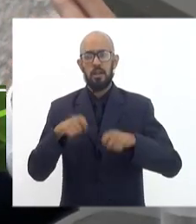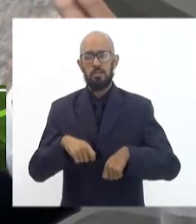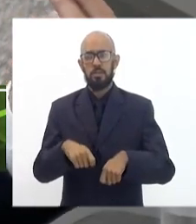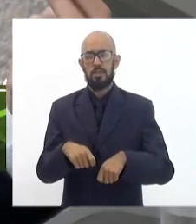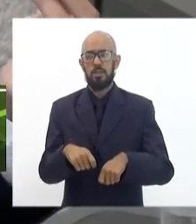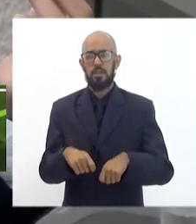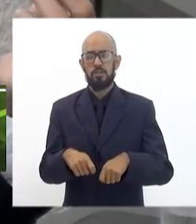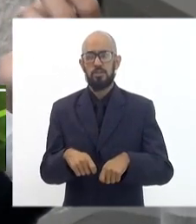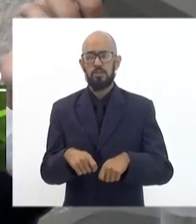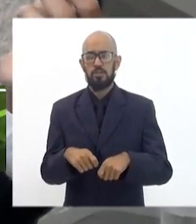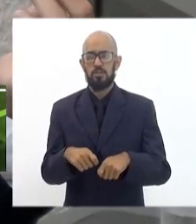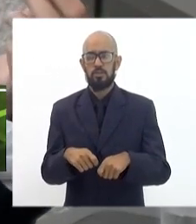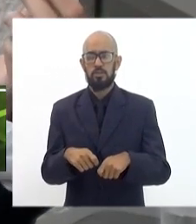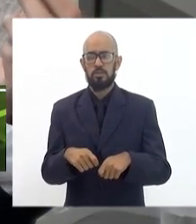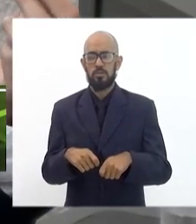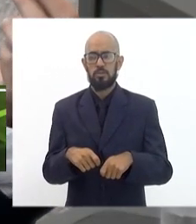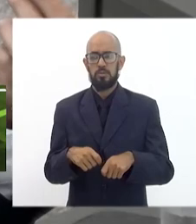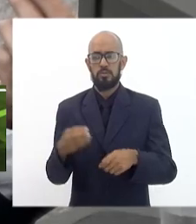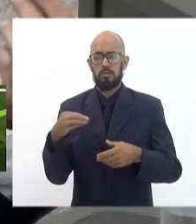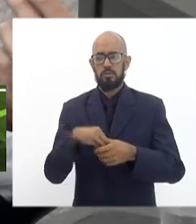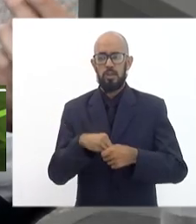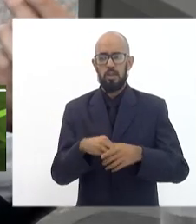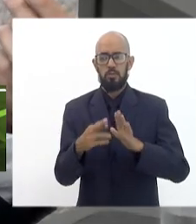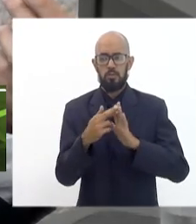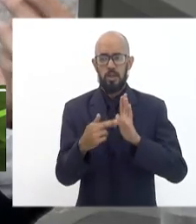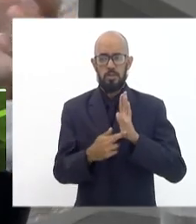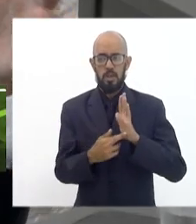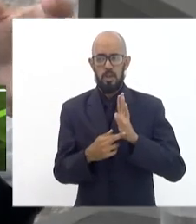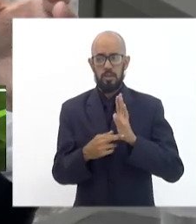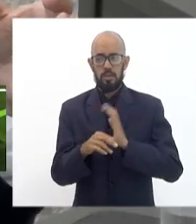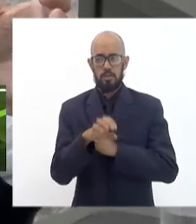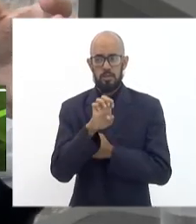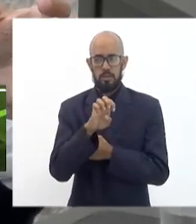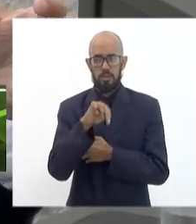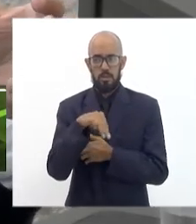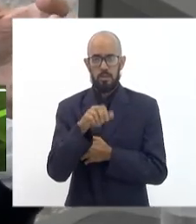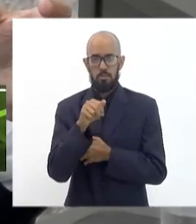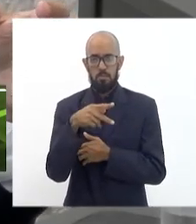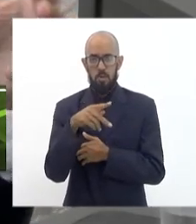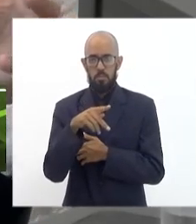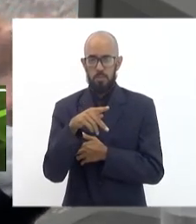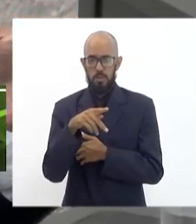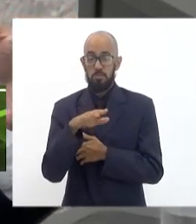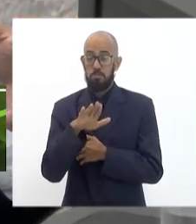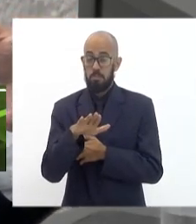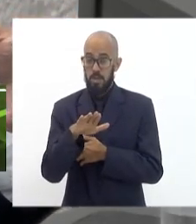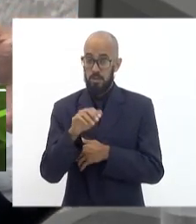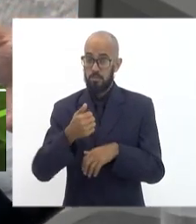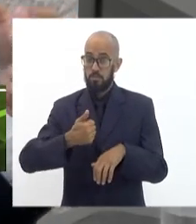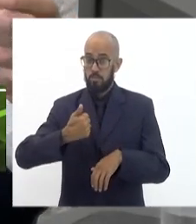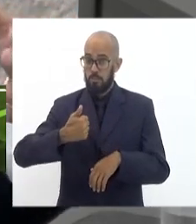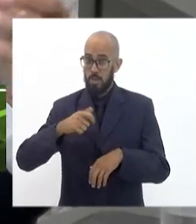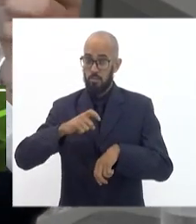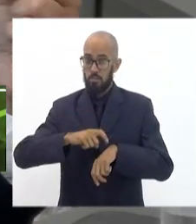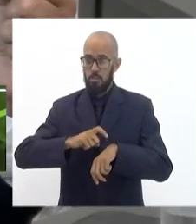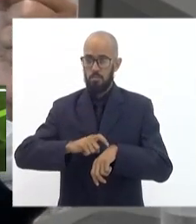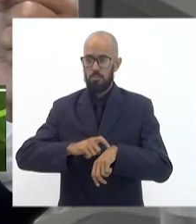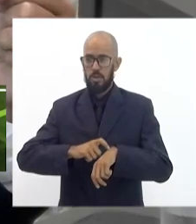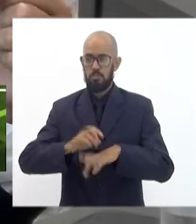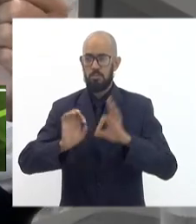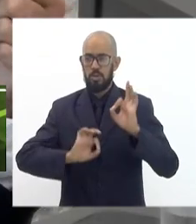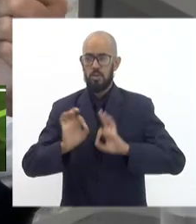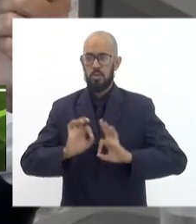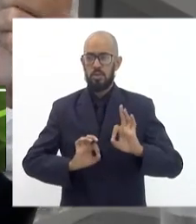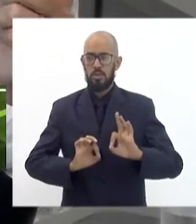é nas normativas da emop mas nesse primeiro momento para organizar a emop